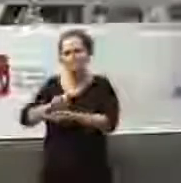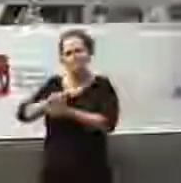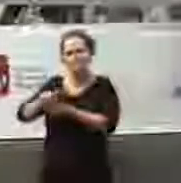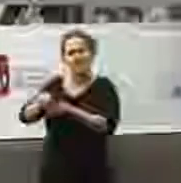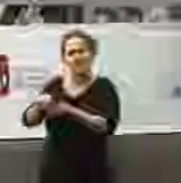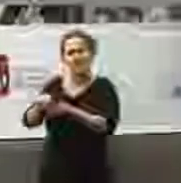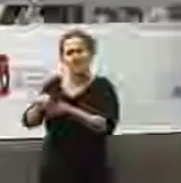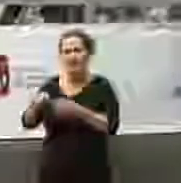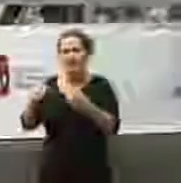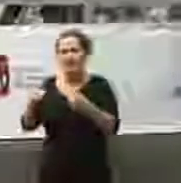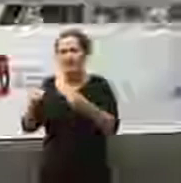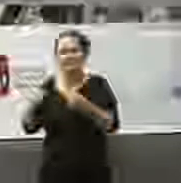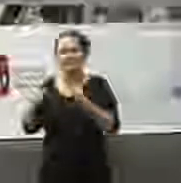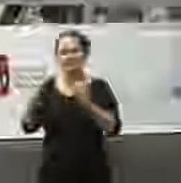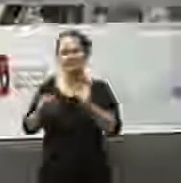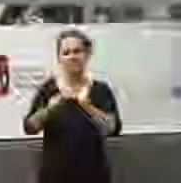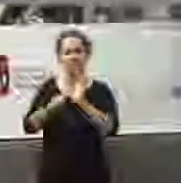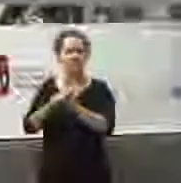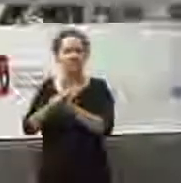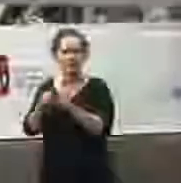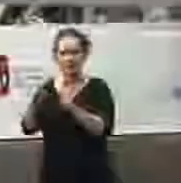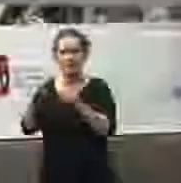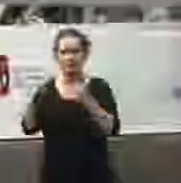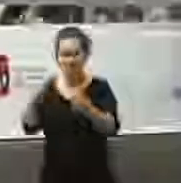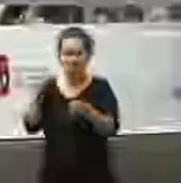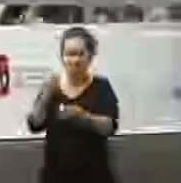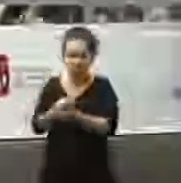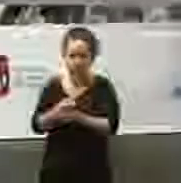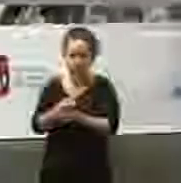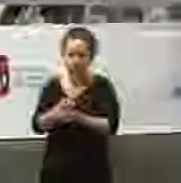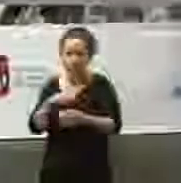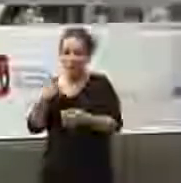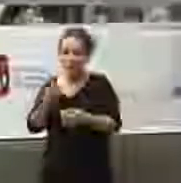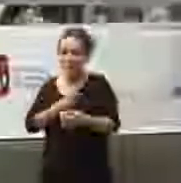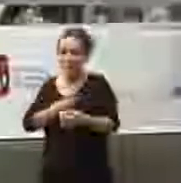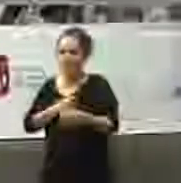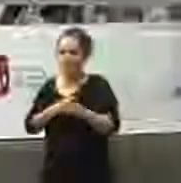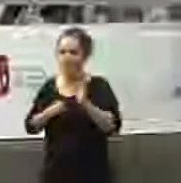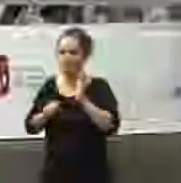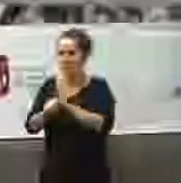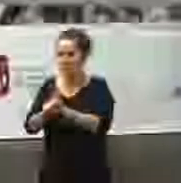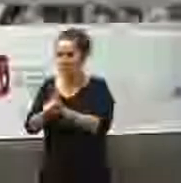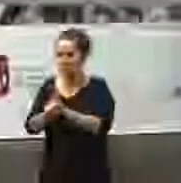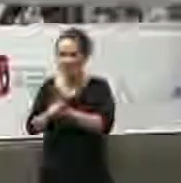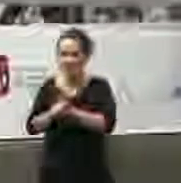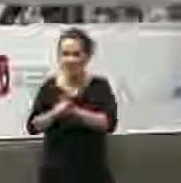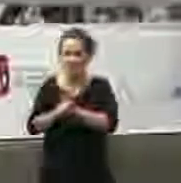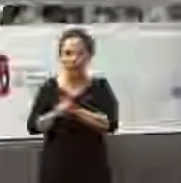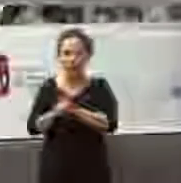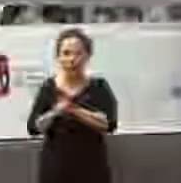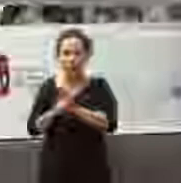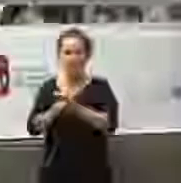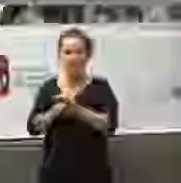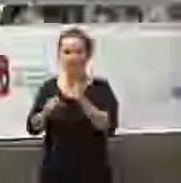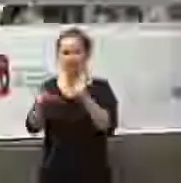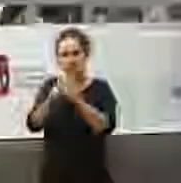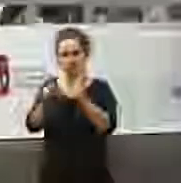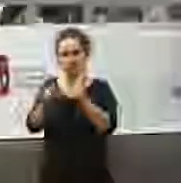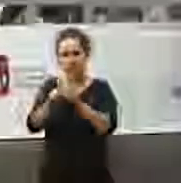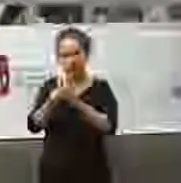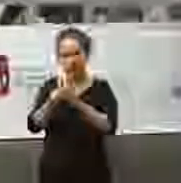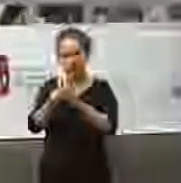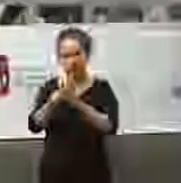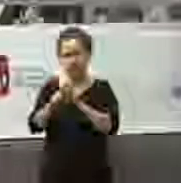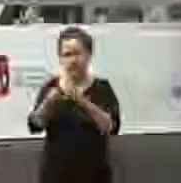depende das doações mas que é necessário comprar a quem faz todo o fornecimento de fatores de coagulação para todo o brasil por lei é o